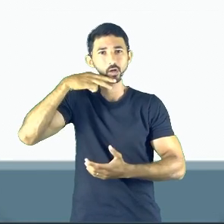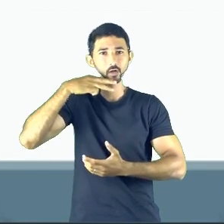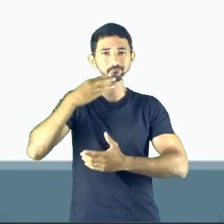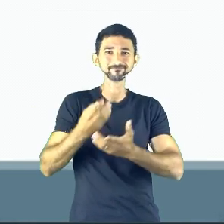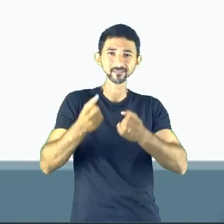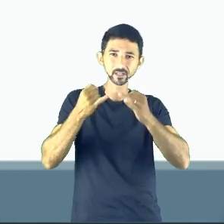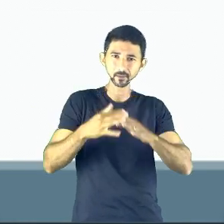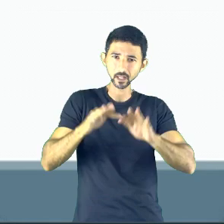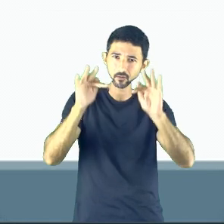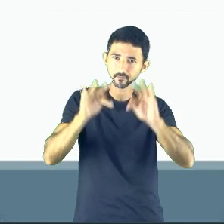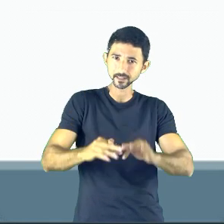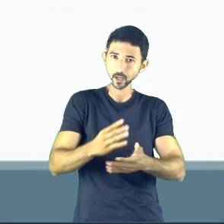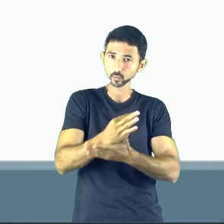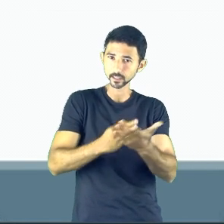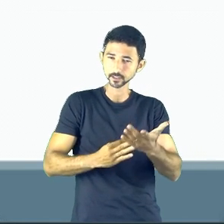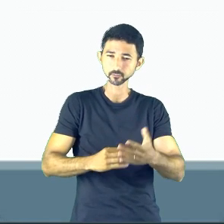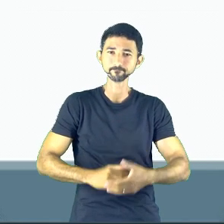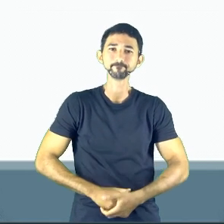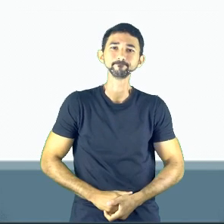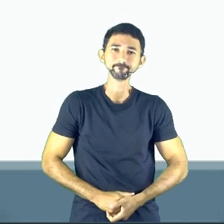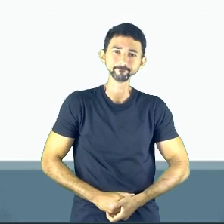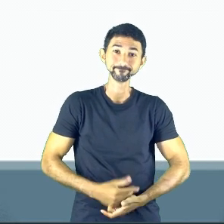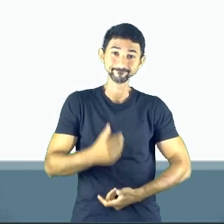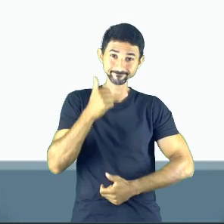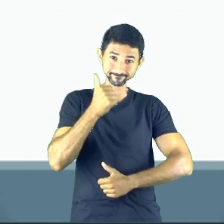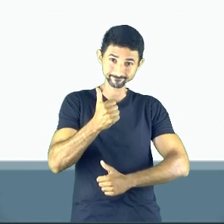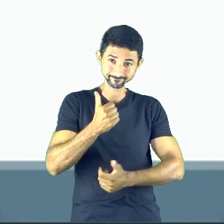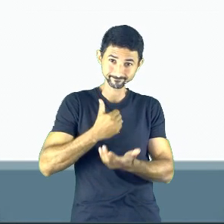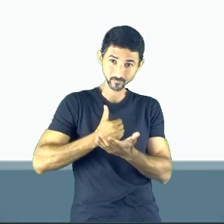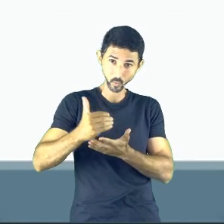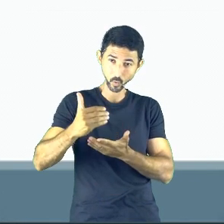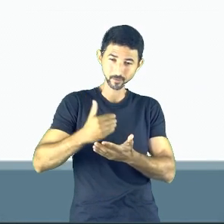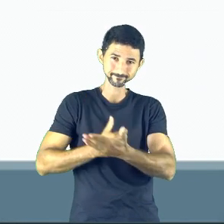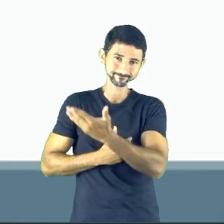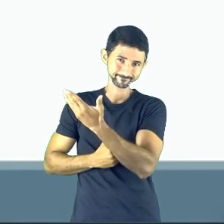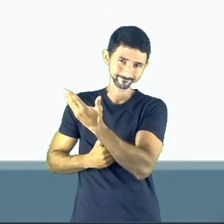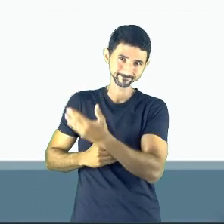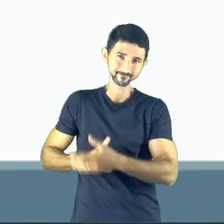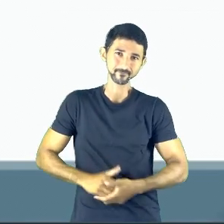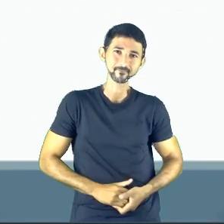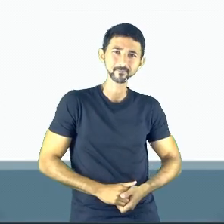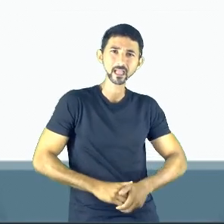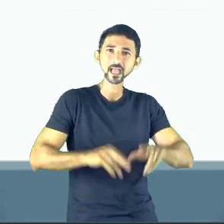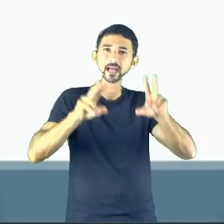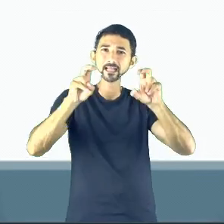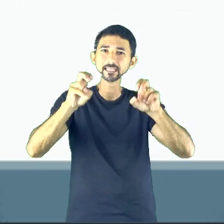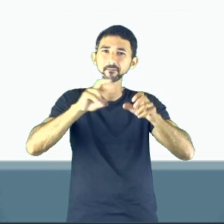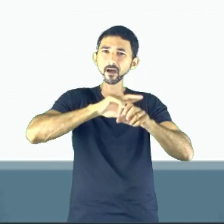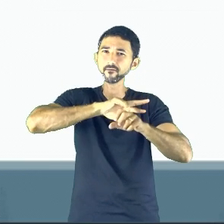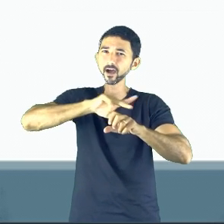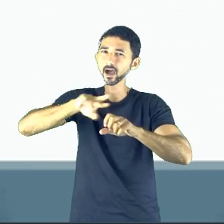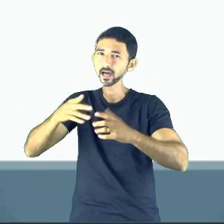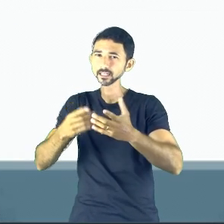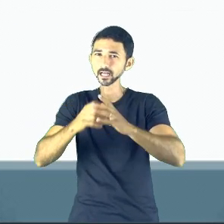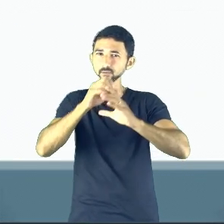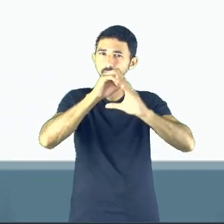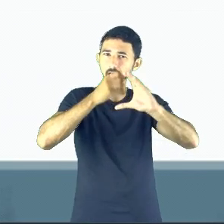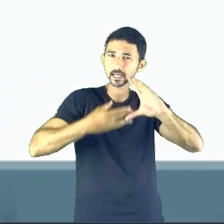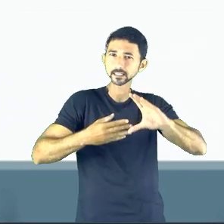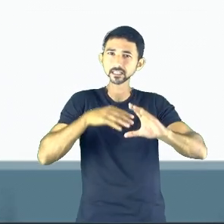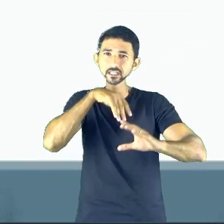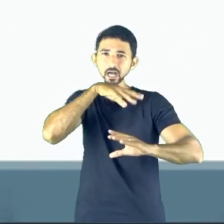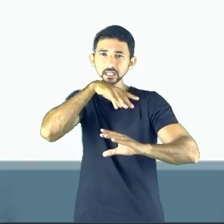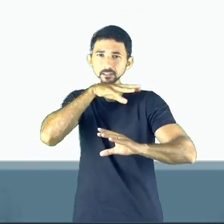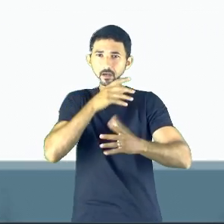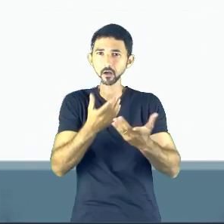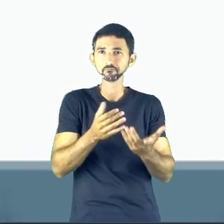uma moral, a qual aparece no final do texto geralmente. Beleza? Vamos adiante aqui. As temáticas são variadas e ligadas